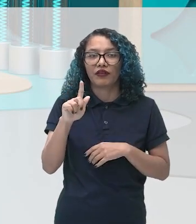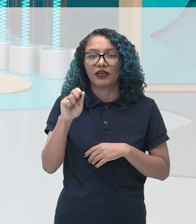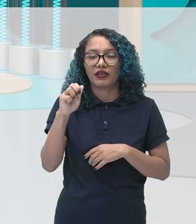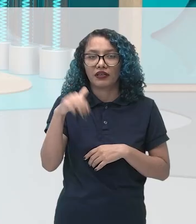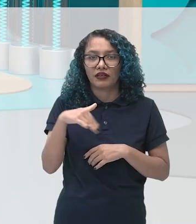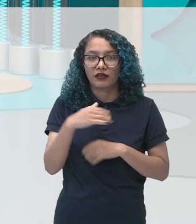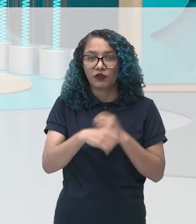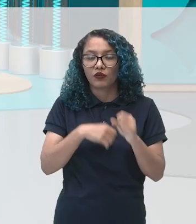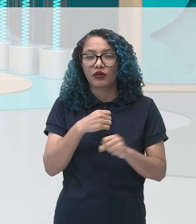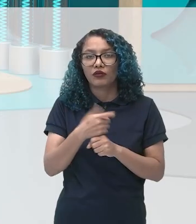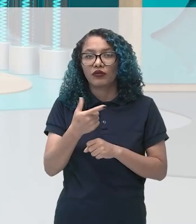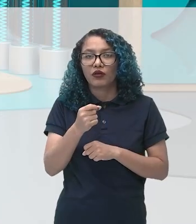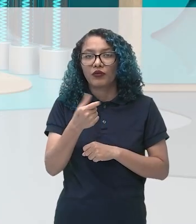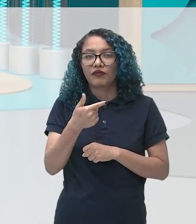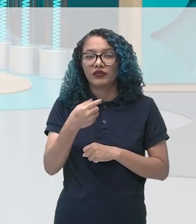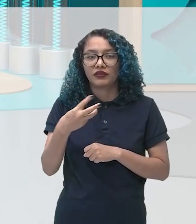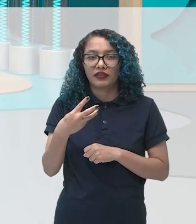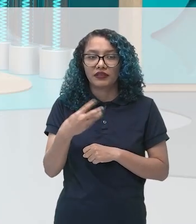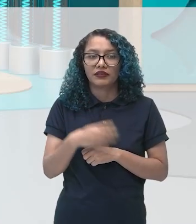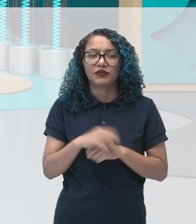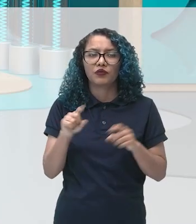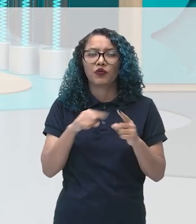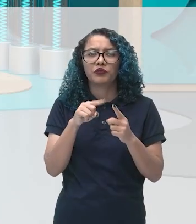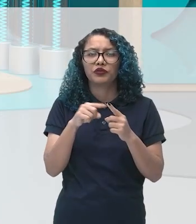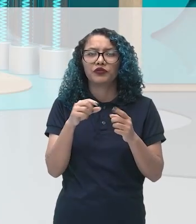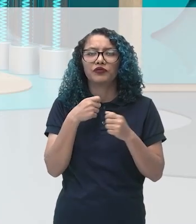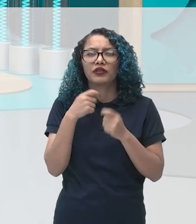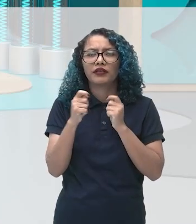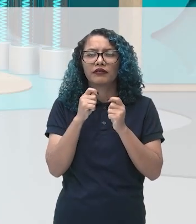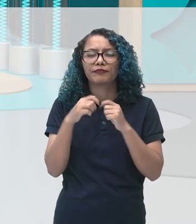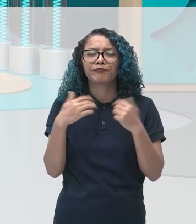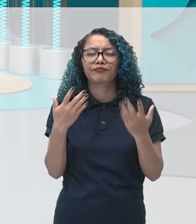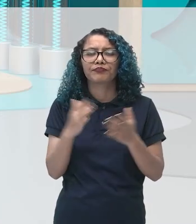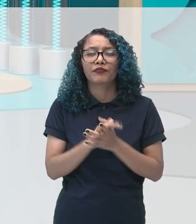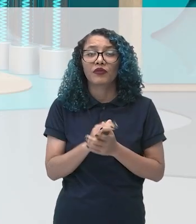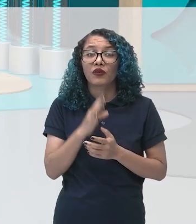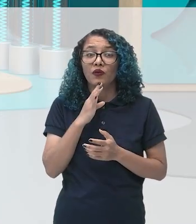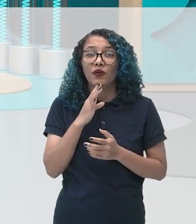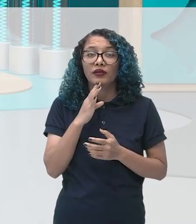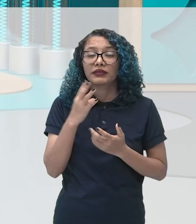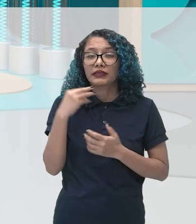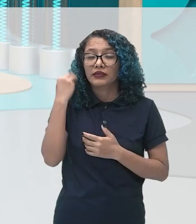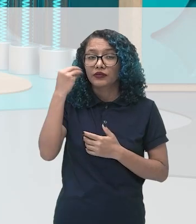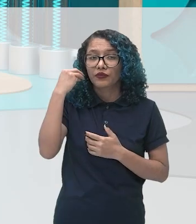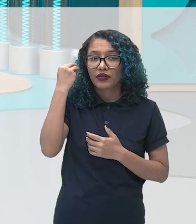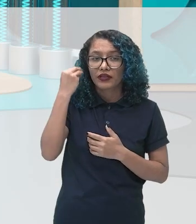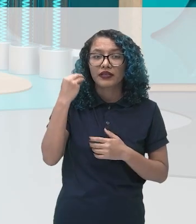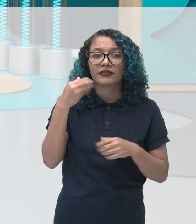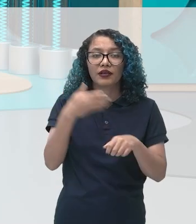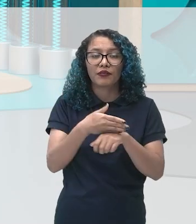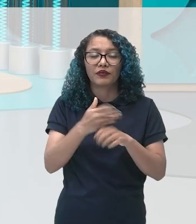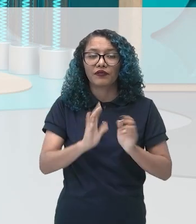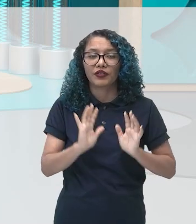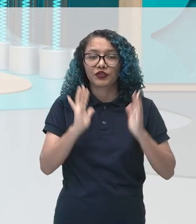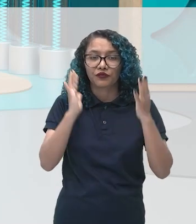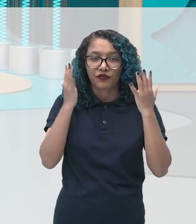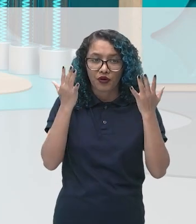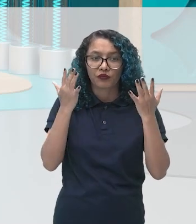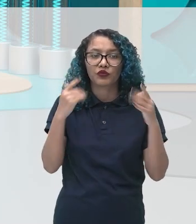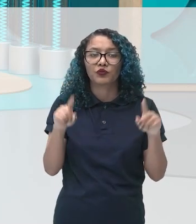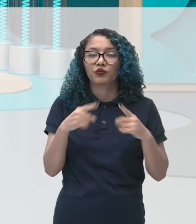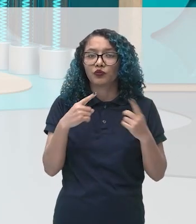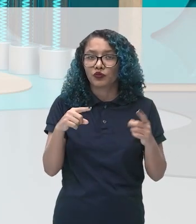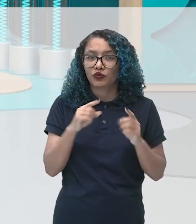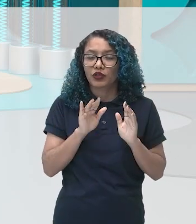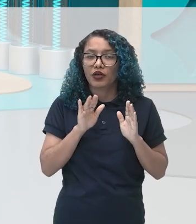objetivo da entrevista. Então, o que eu queria com essa entrevista? Conhecer sobre a experiência de participar de um festival